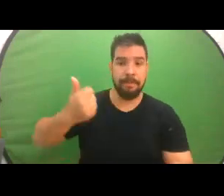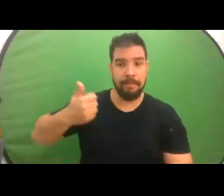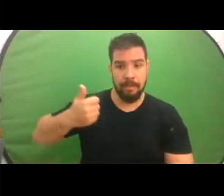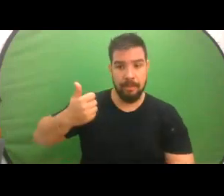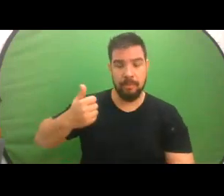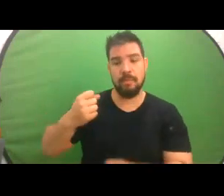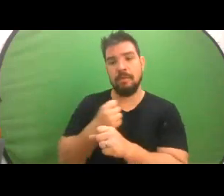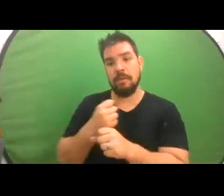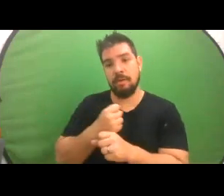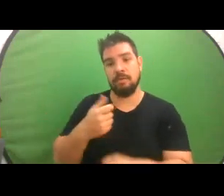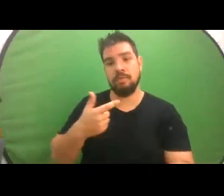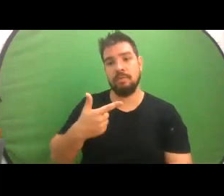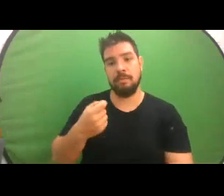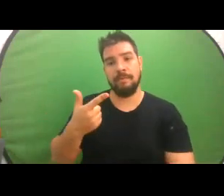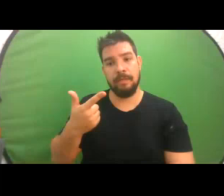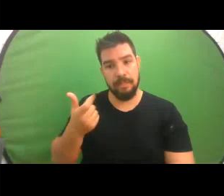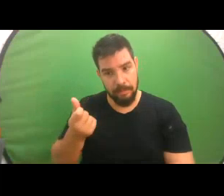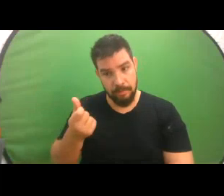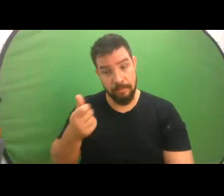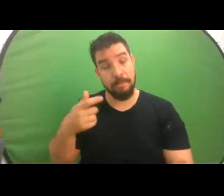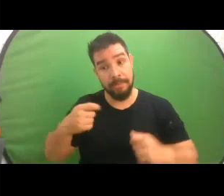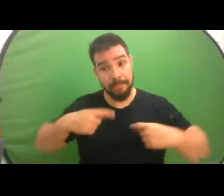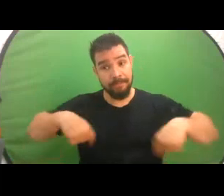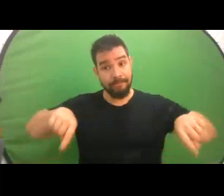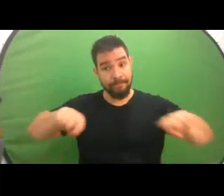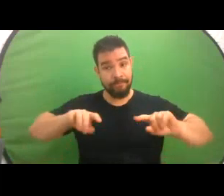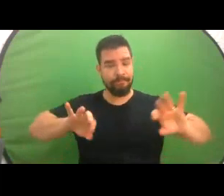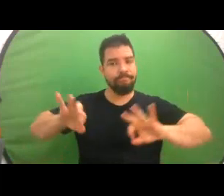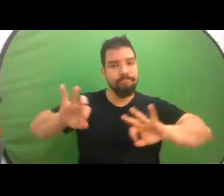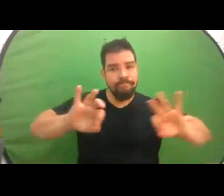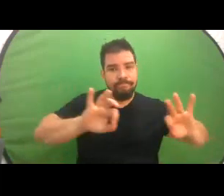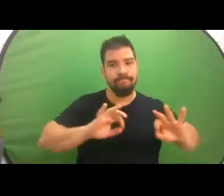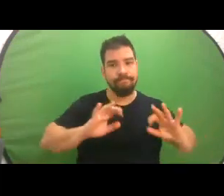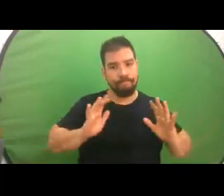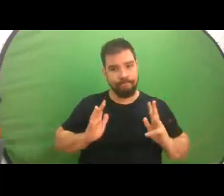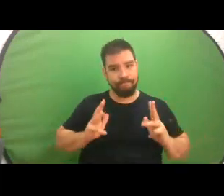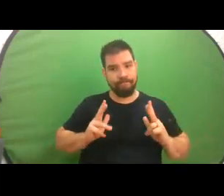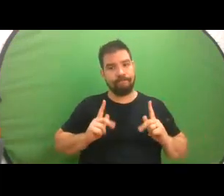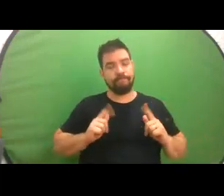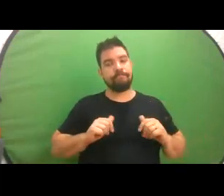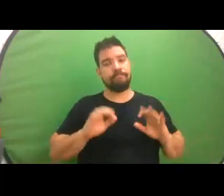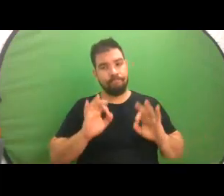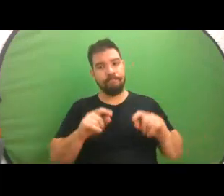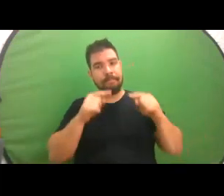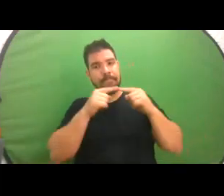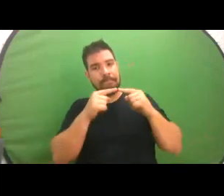com a casa arrumada, né? Para que, né, tudo seja